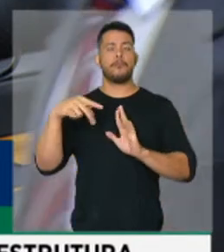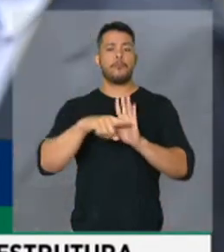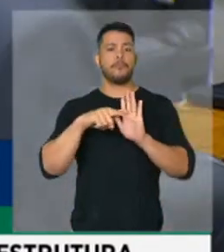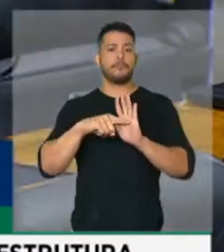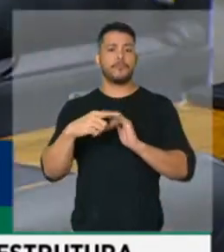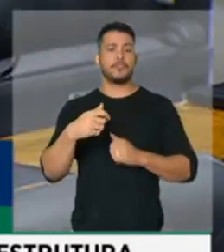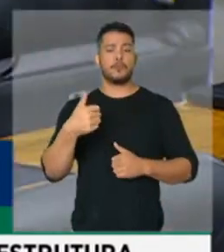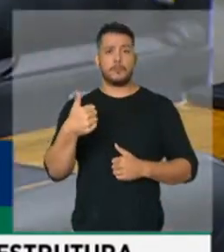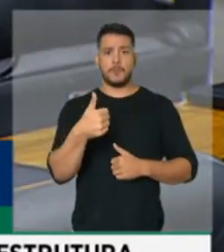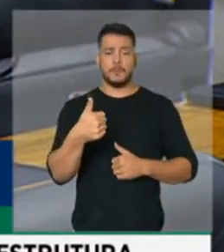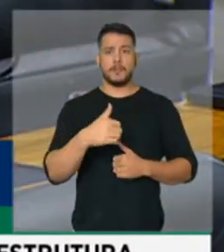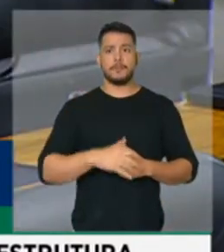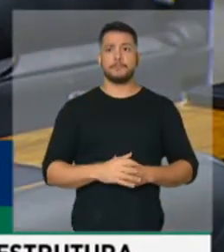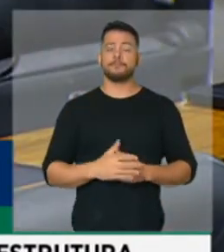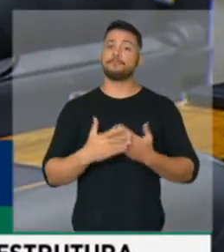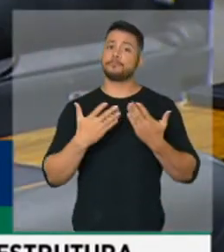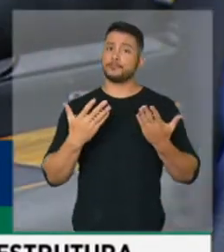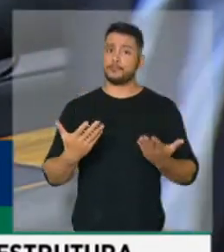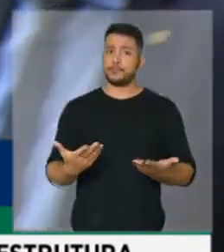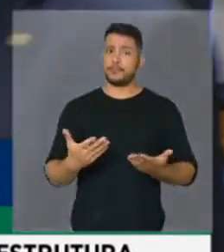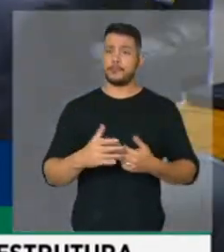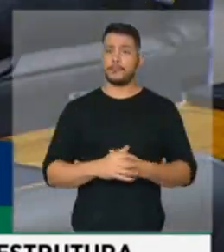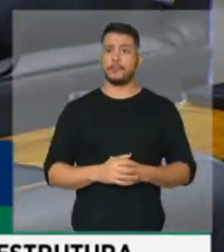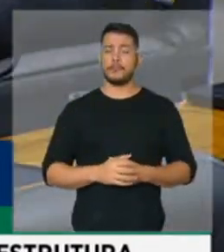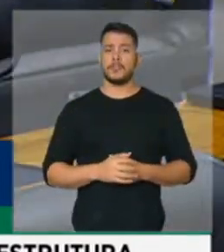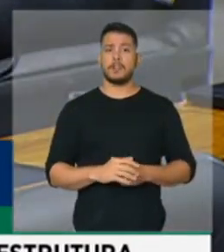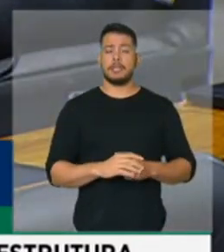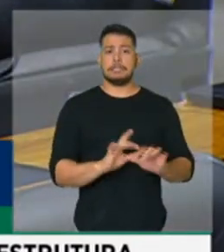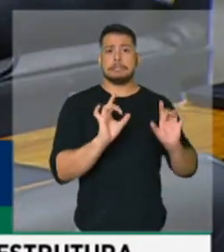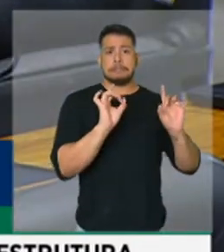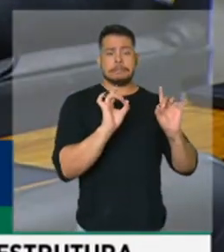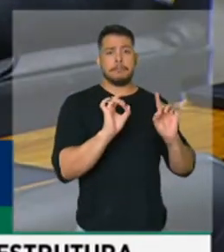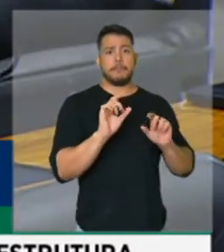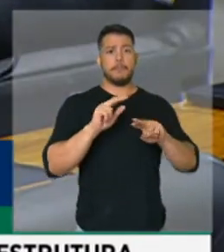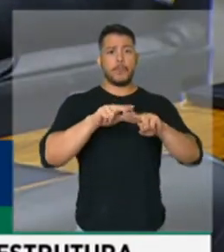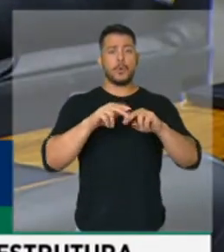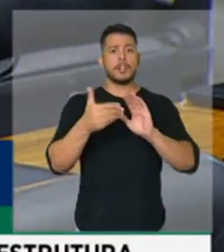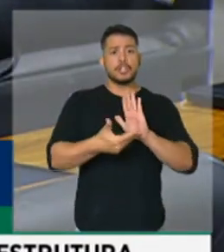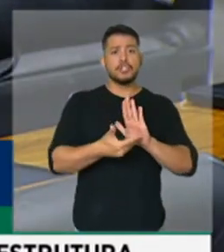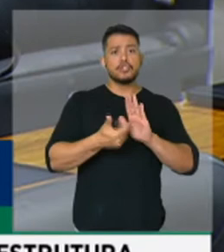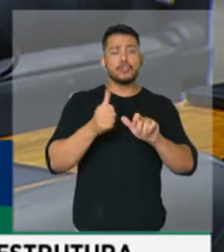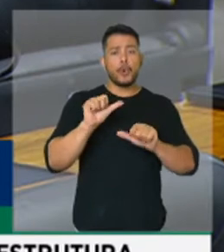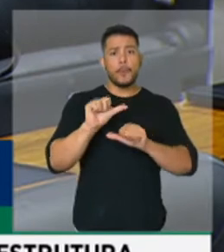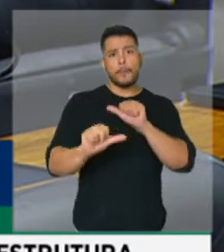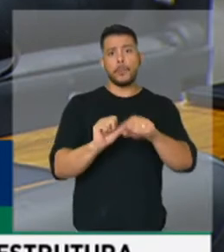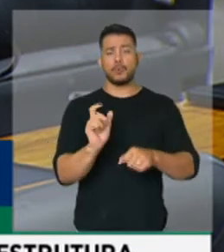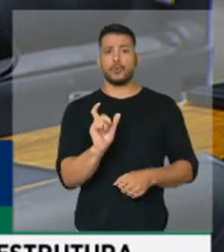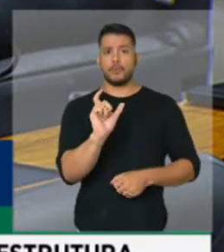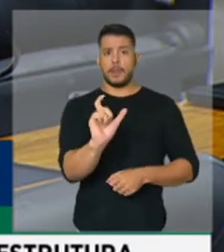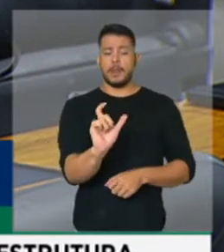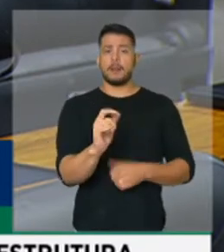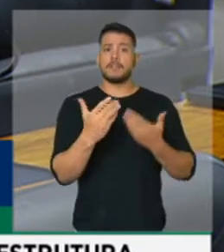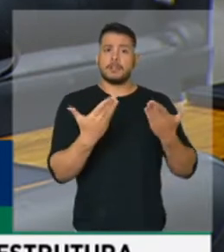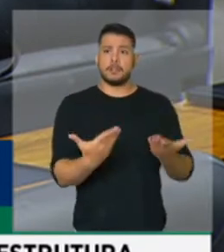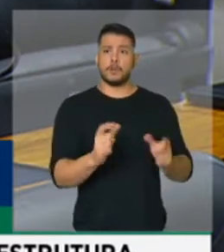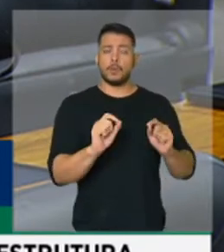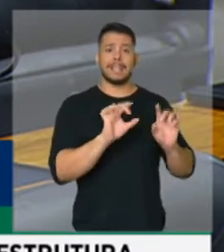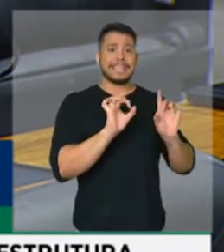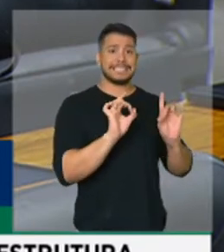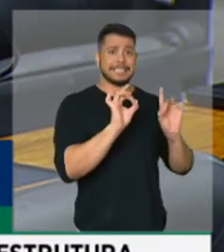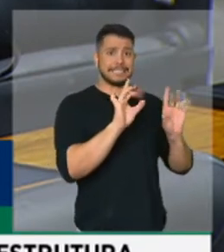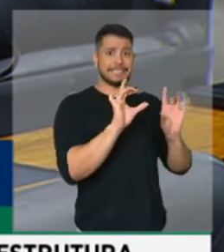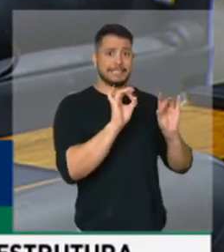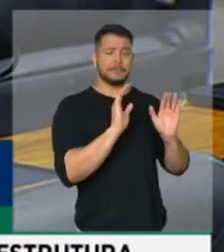especificamente. Obviamente, presidente, especialmente e especificamente têm sentidos diferentes.